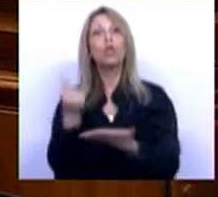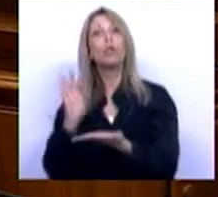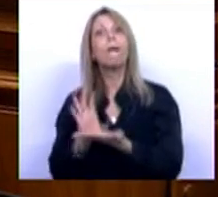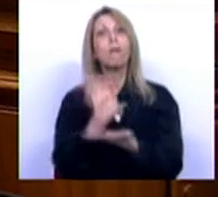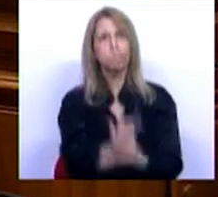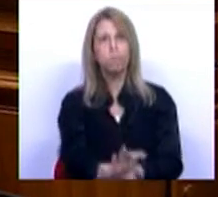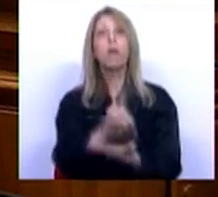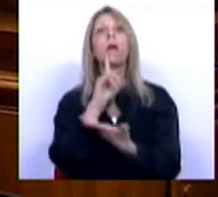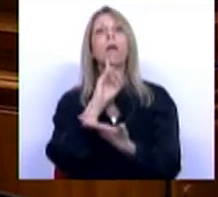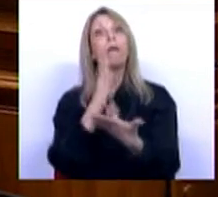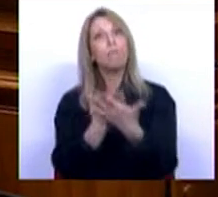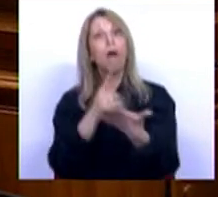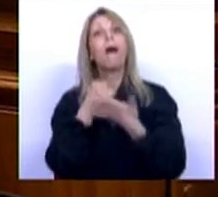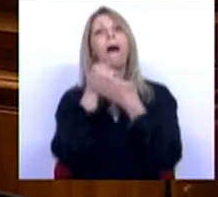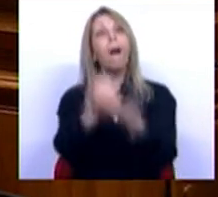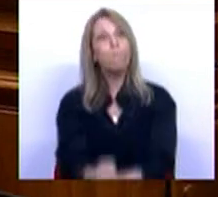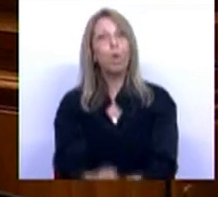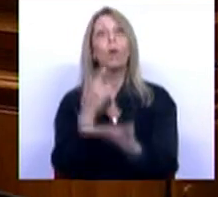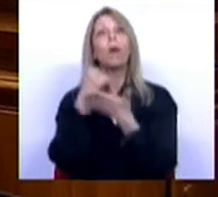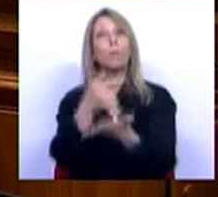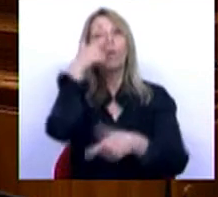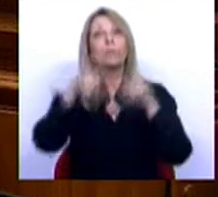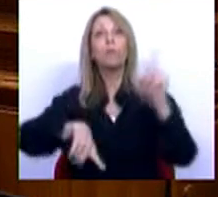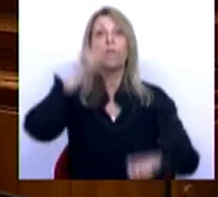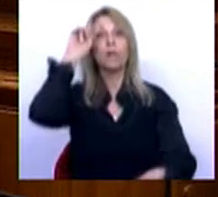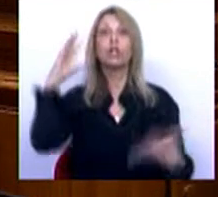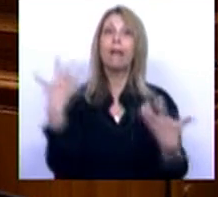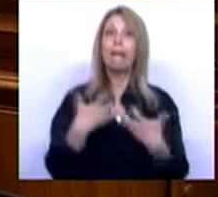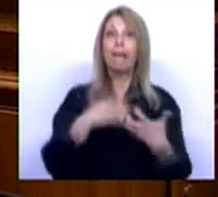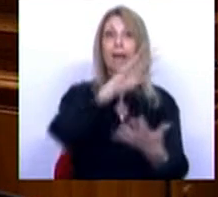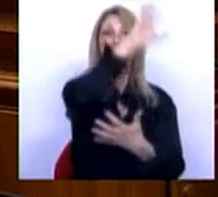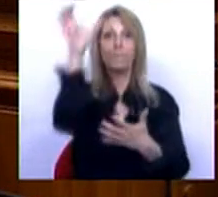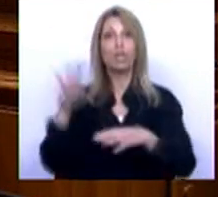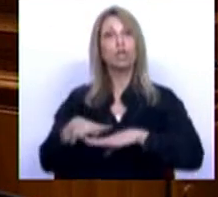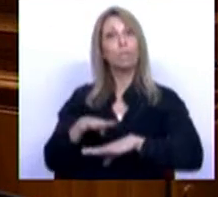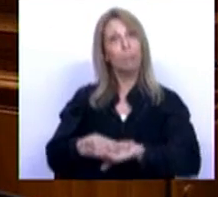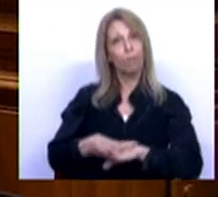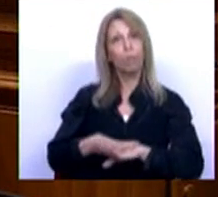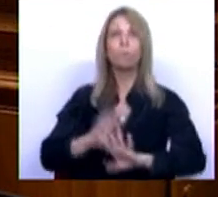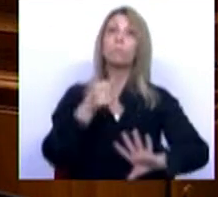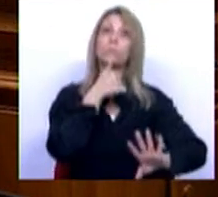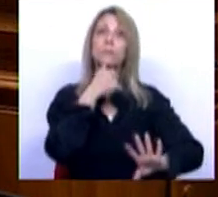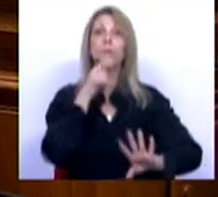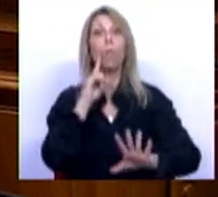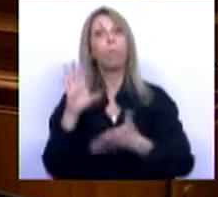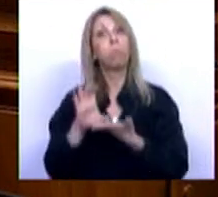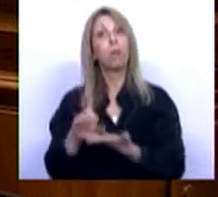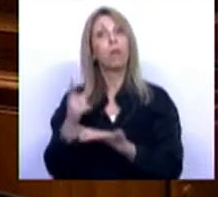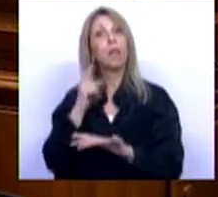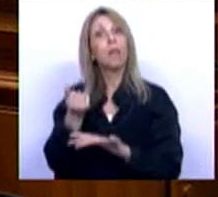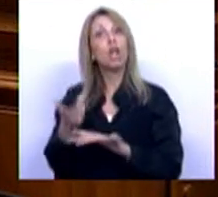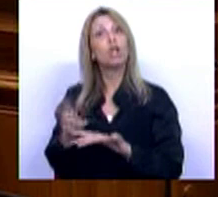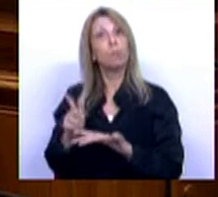o acolhimento de refugiados pelos Estados-membros. Preferiu destinar a maior fatia do financiamento disponível